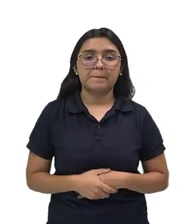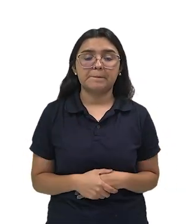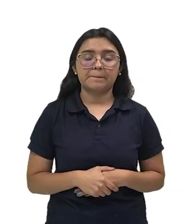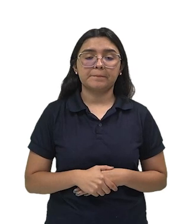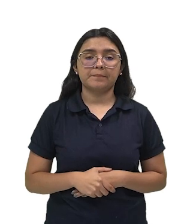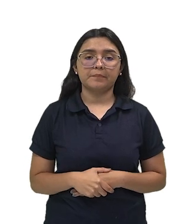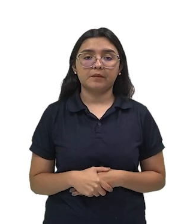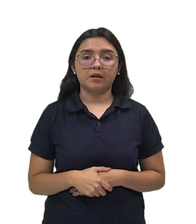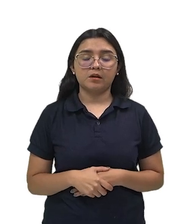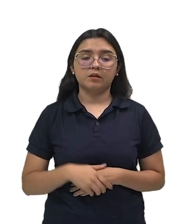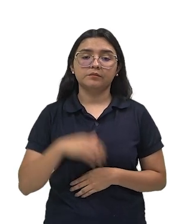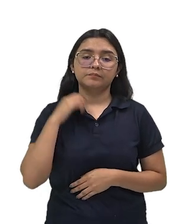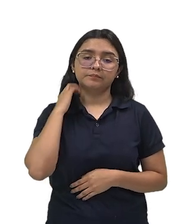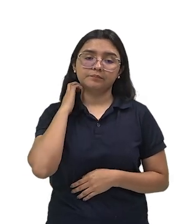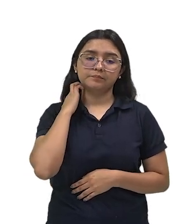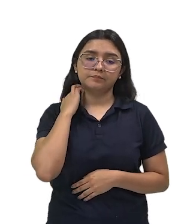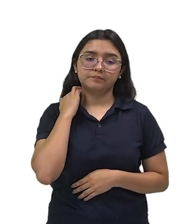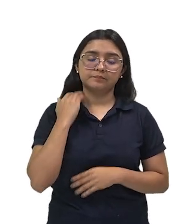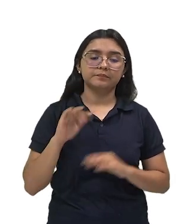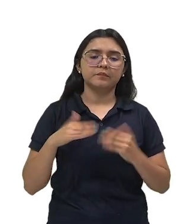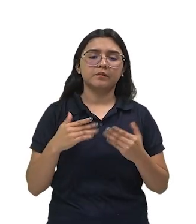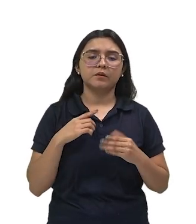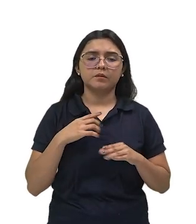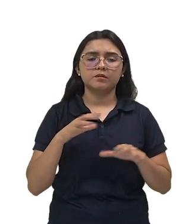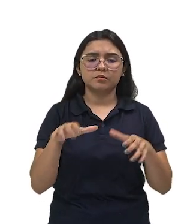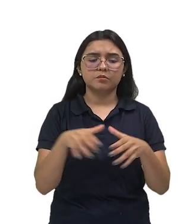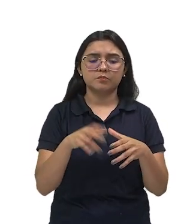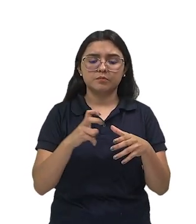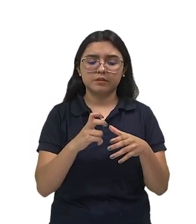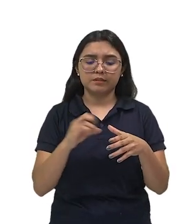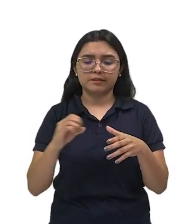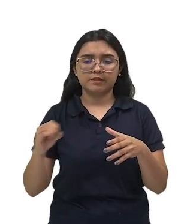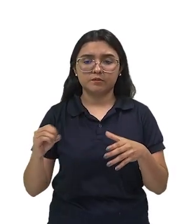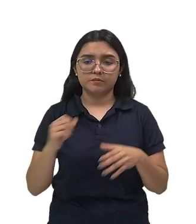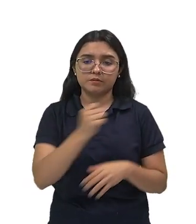se dentro desses 500 alunos, né,